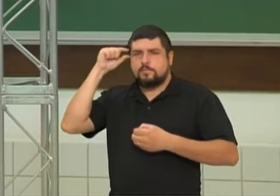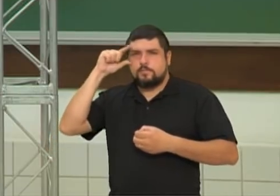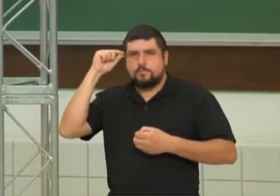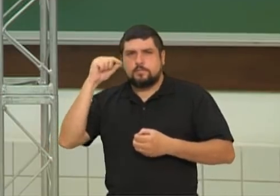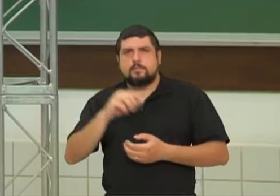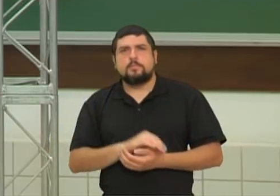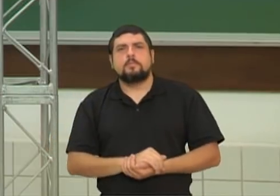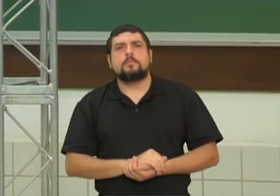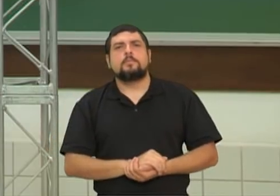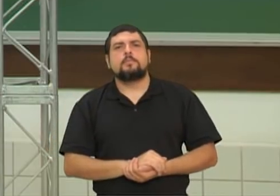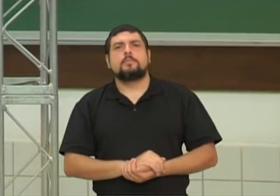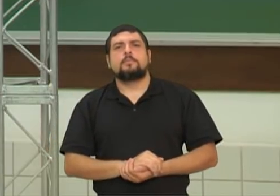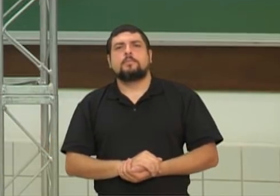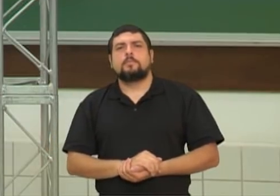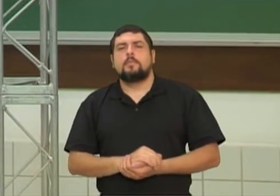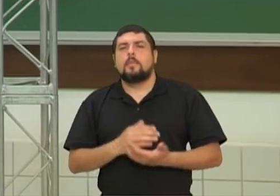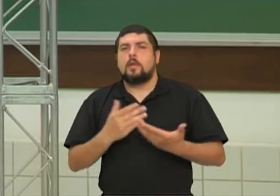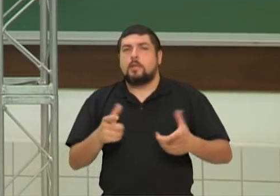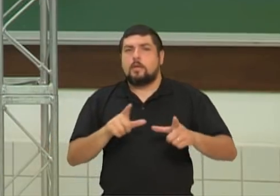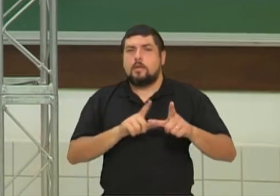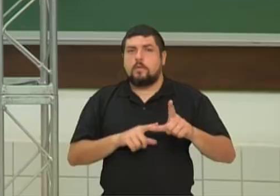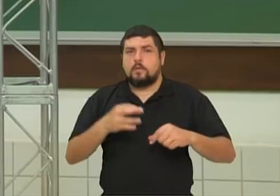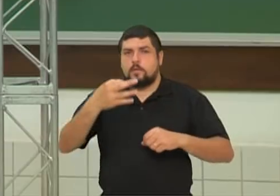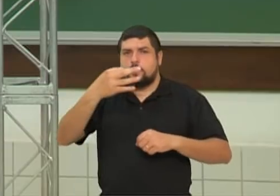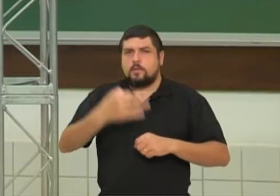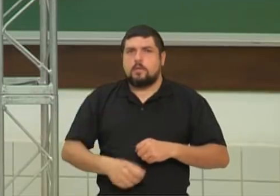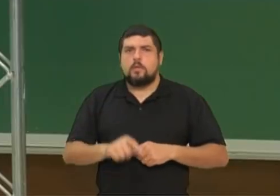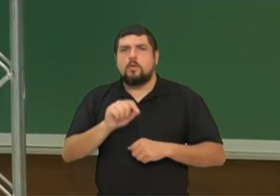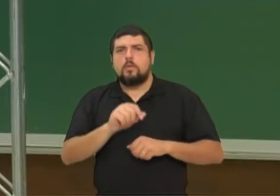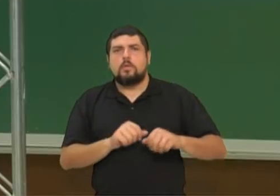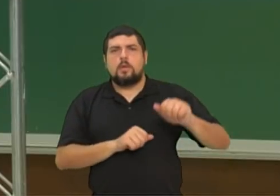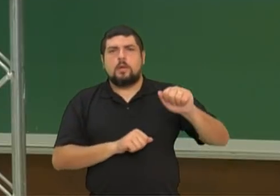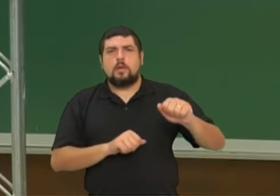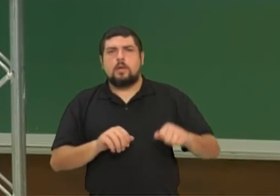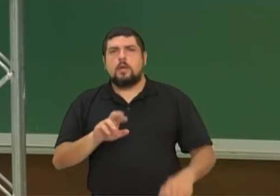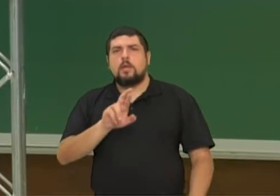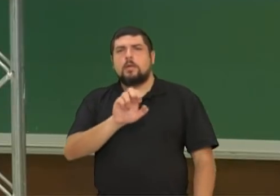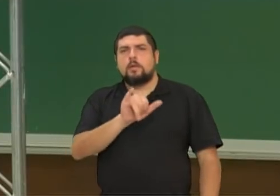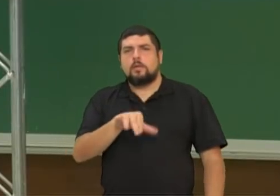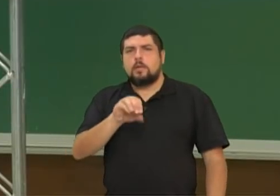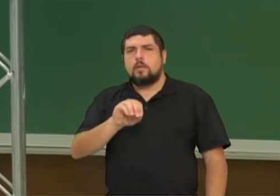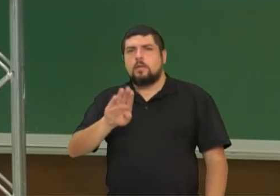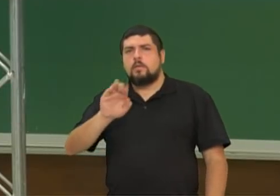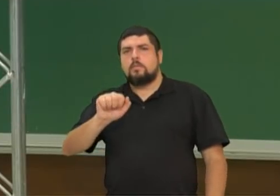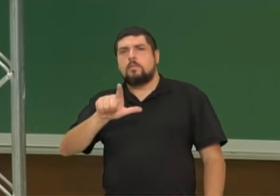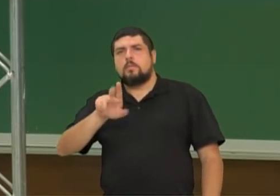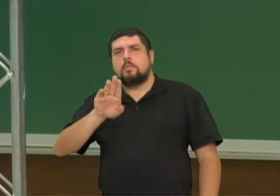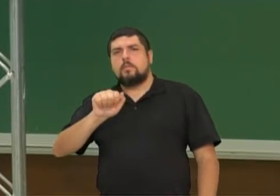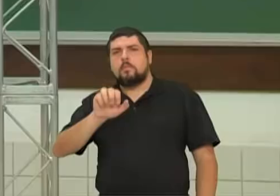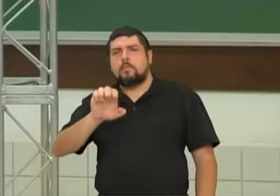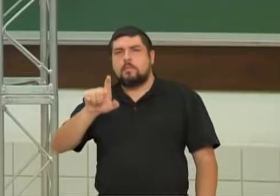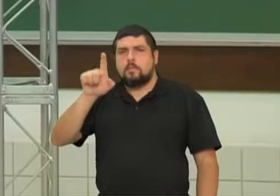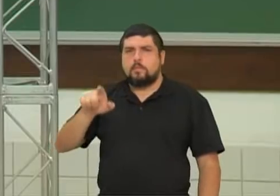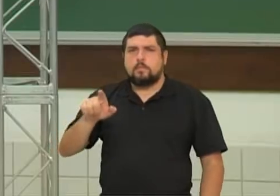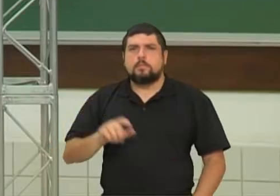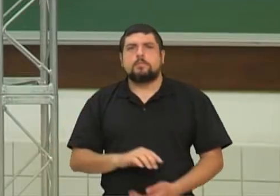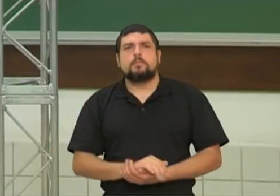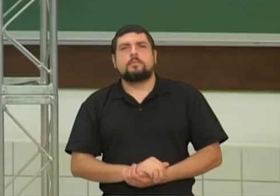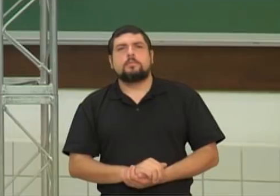Guarapuava. Logo, a letra correta é a letra A, Reino de Baluaê, o santuário que está em Terra Roxa. Muito